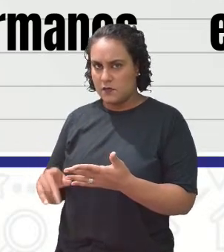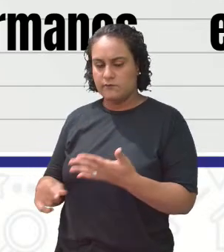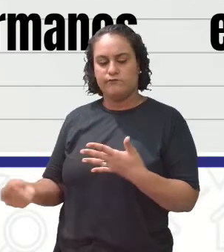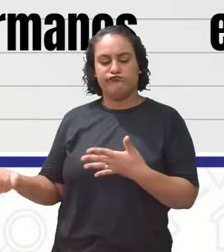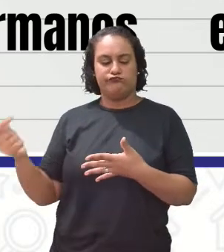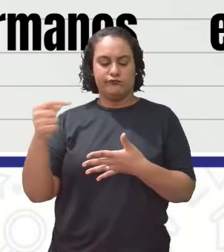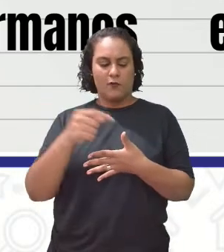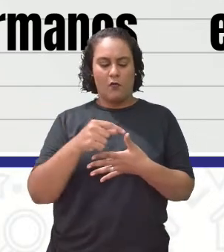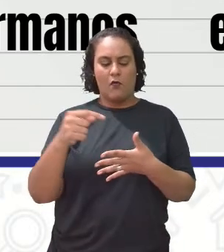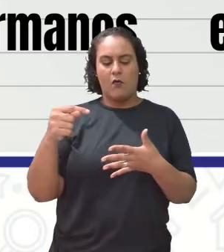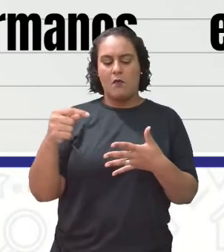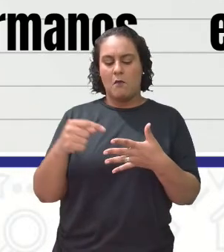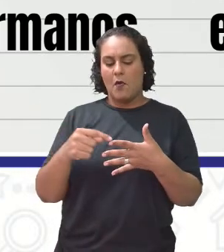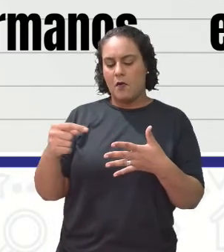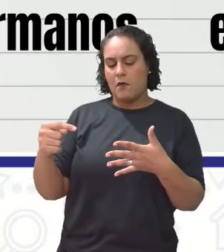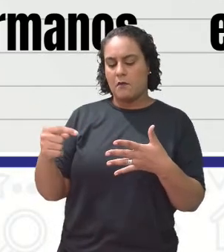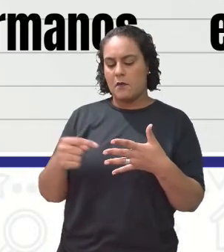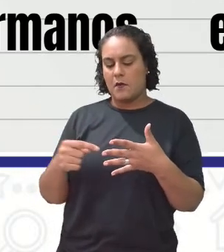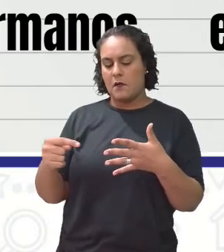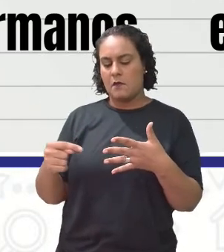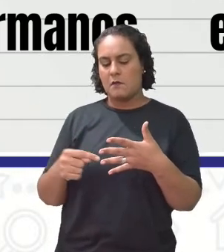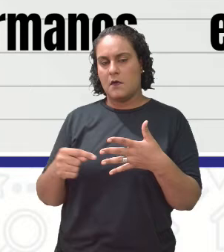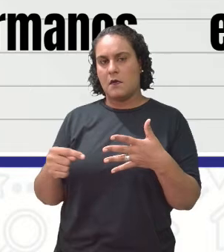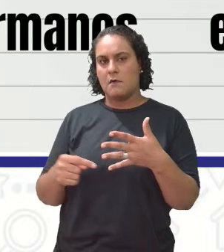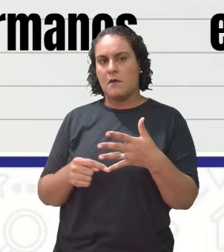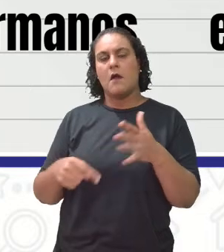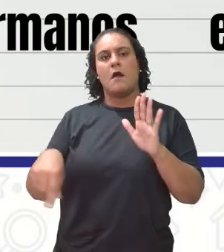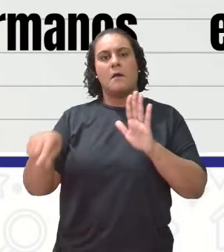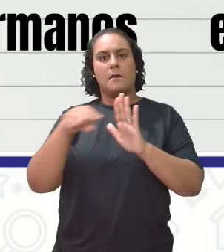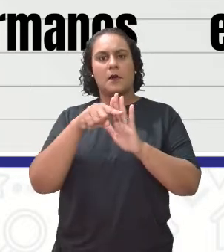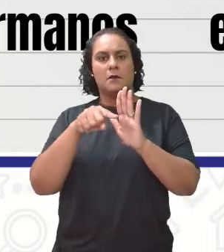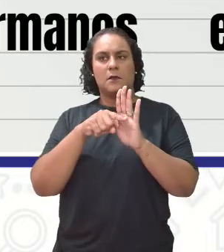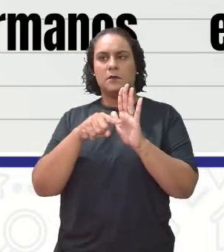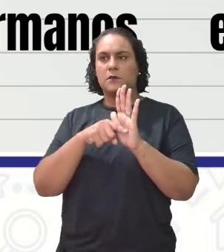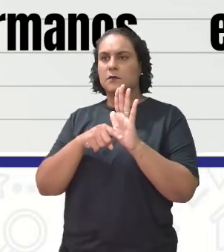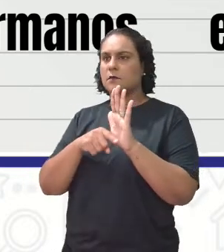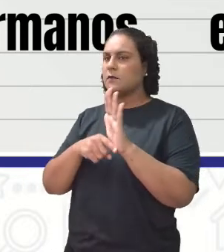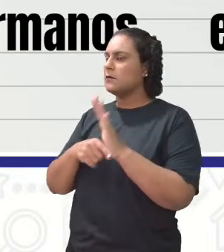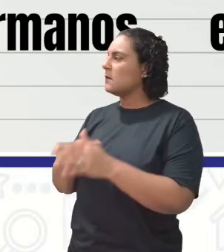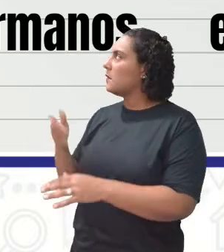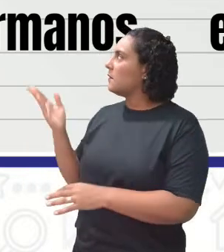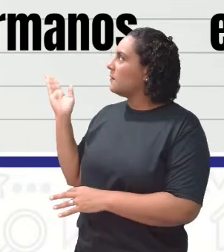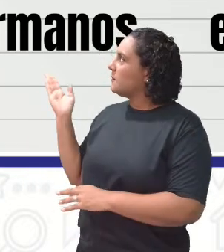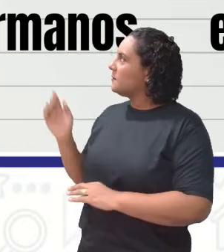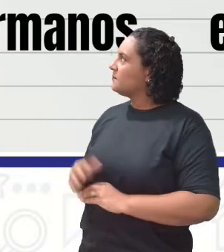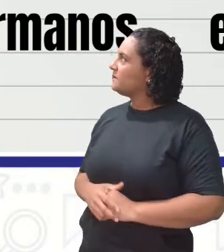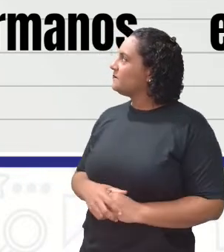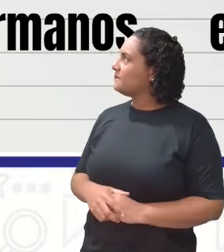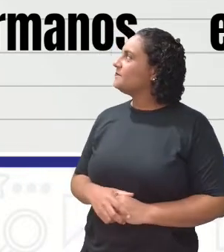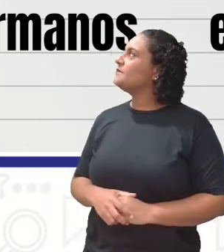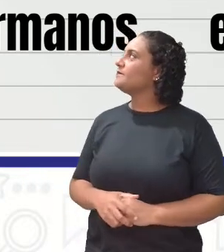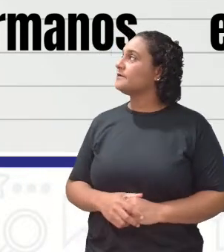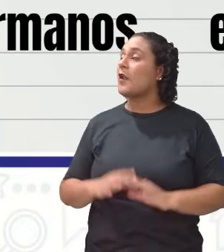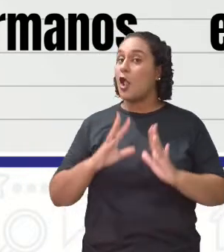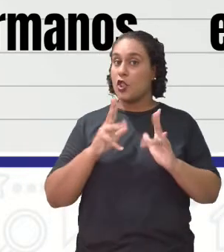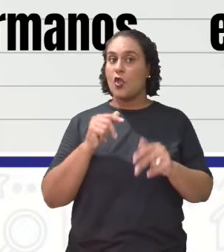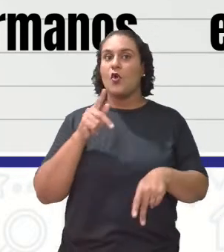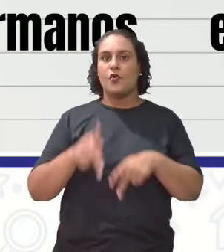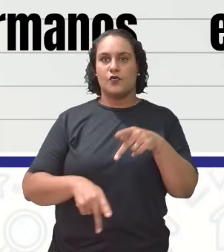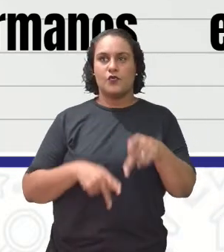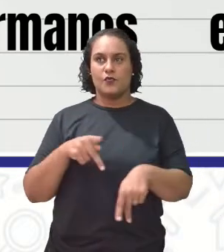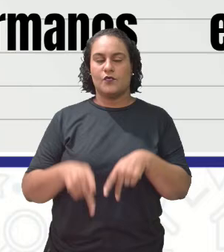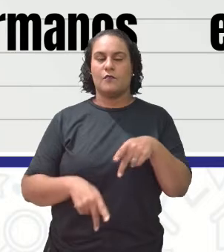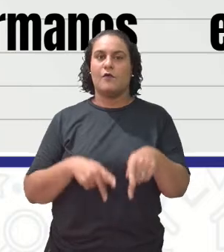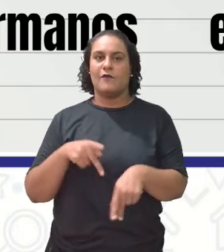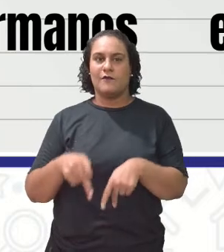ostrogodos, hunos, suevos, alamanos, os francos, vândalos, saxões, germanos e burgúndios.